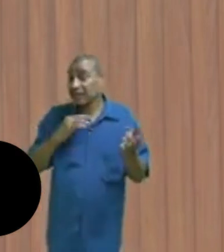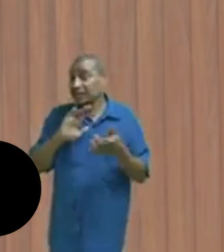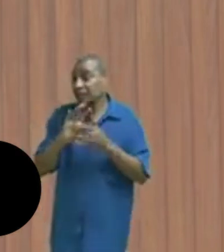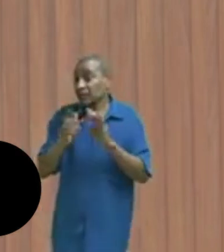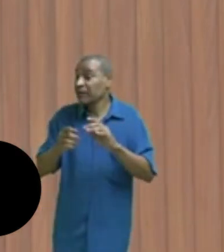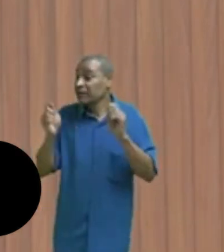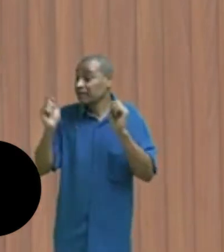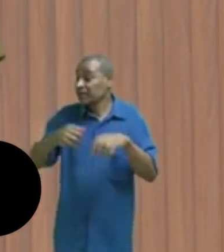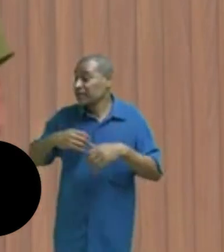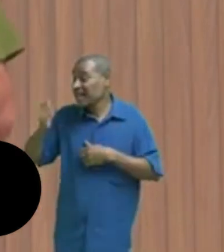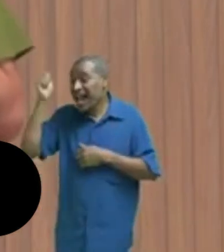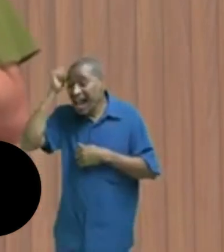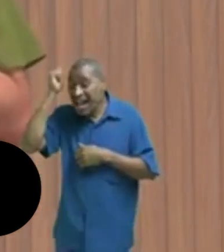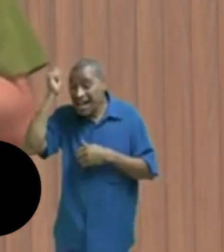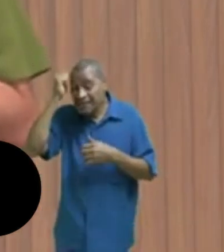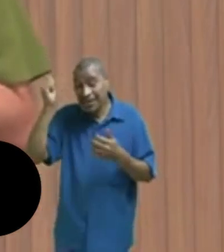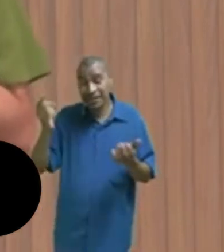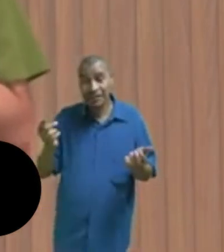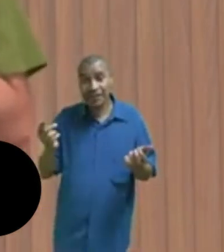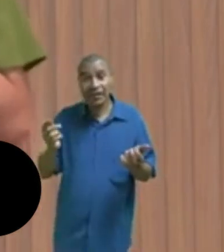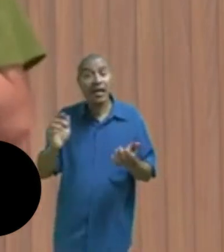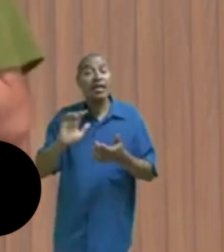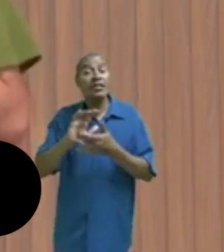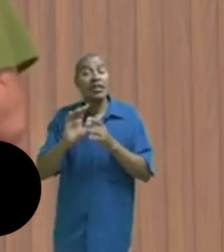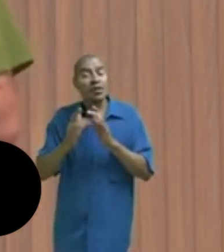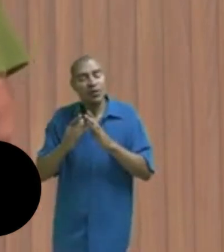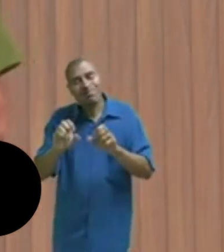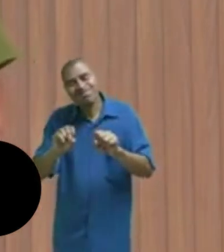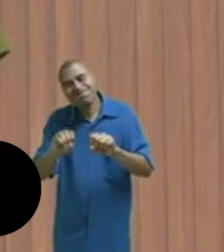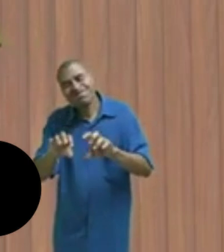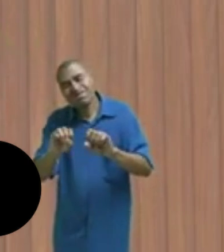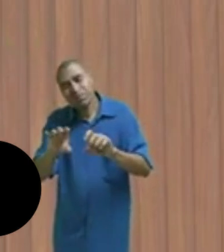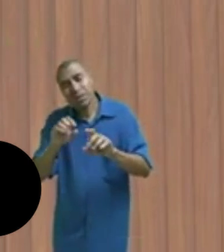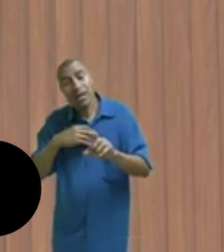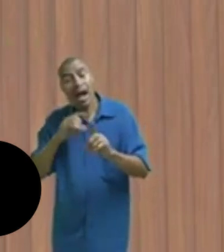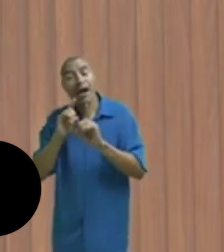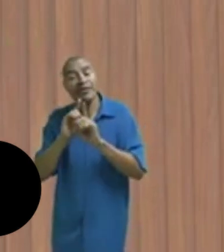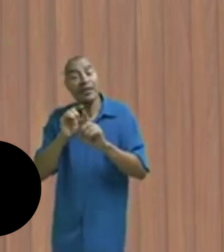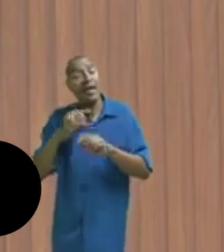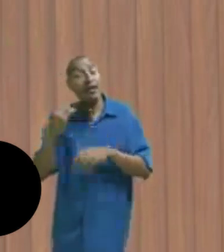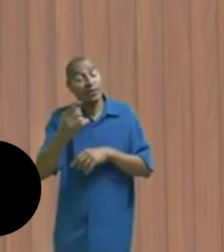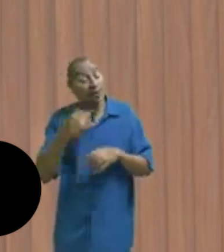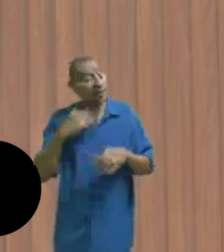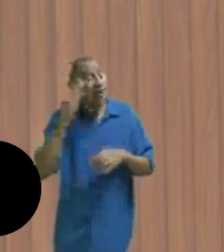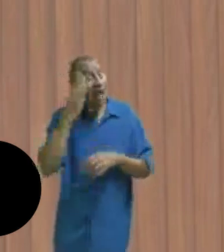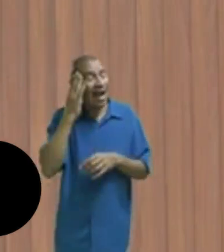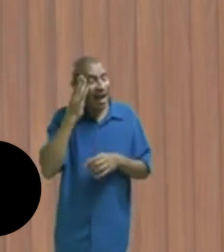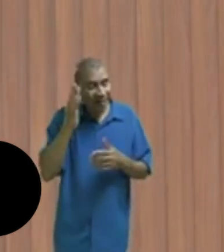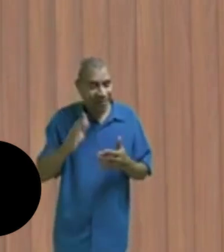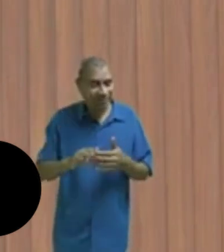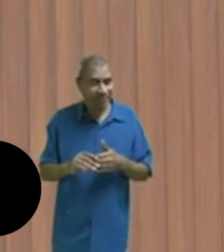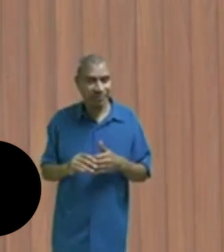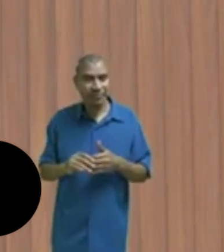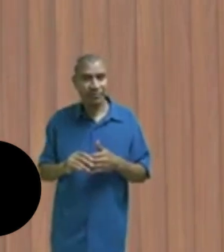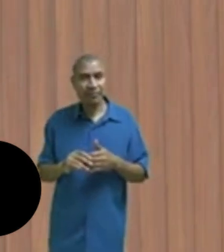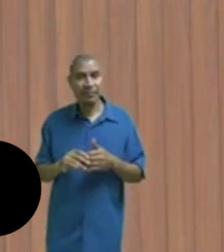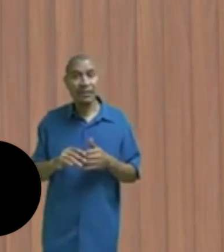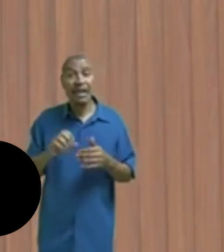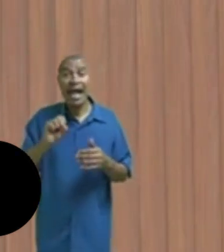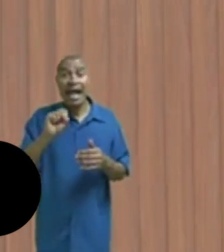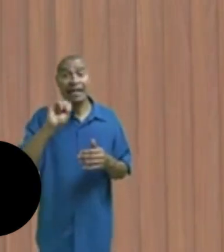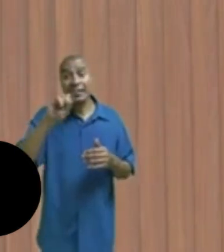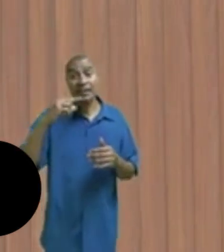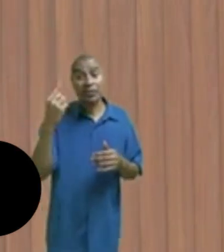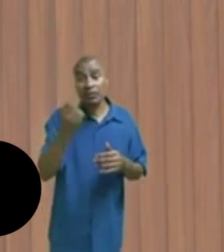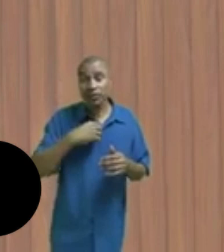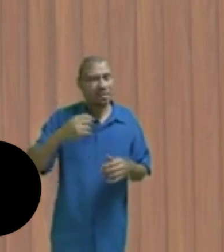pela história, pelos ensinamentos do próprio Jesus e dos seus discípulos, nós sabemos que quem não nasce de